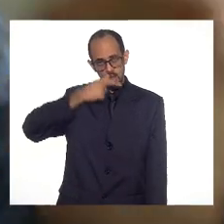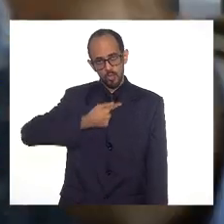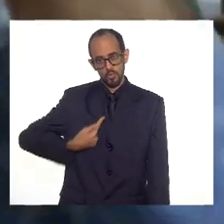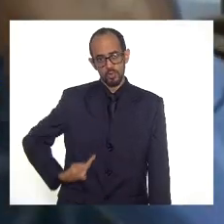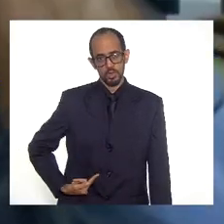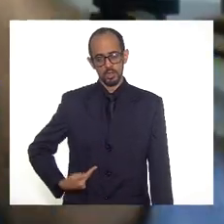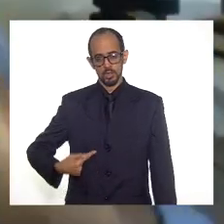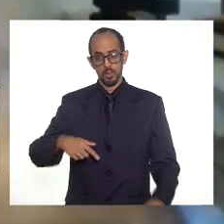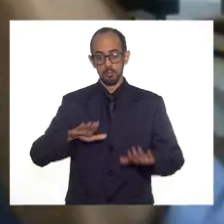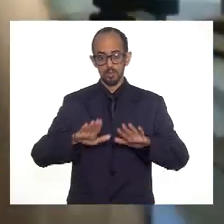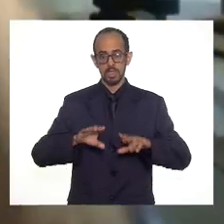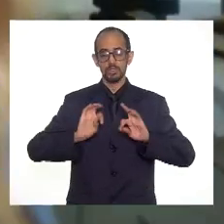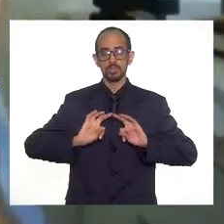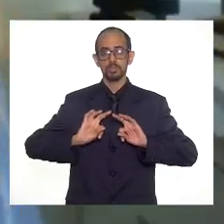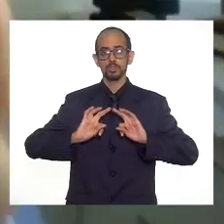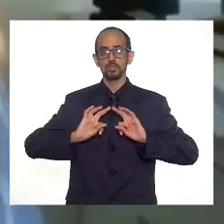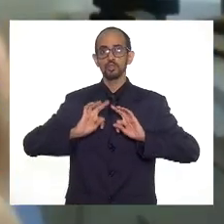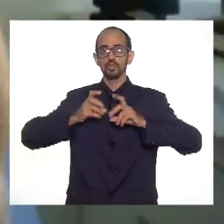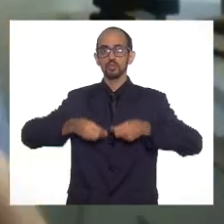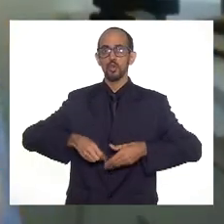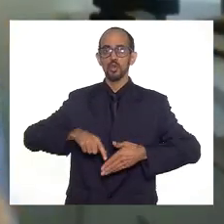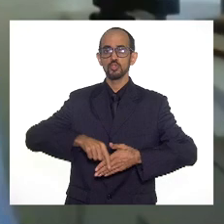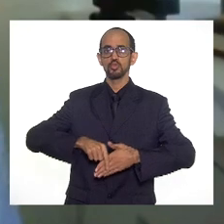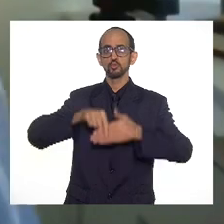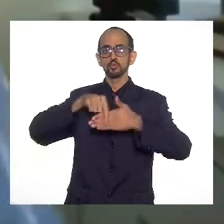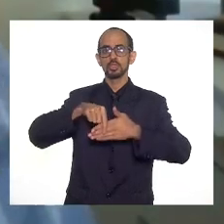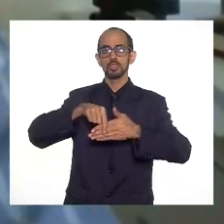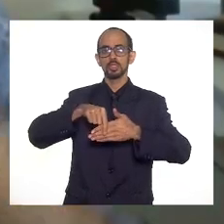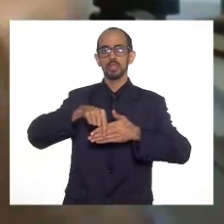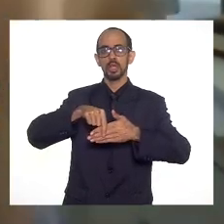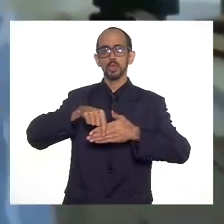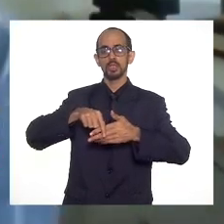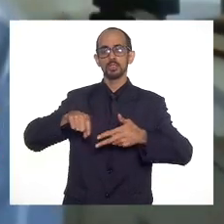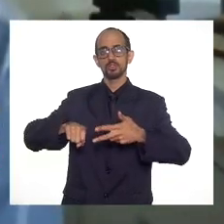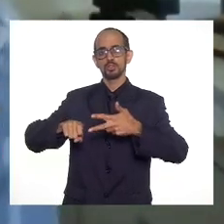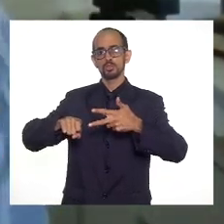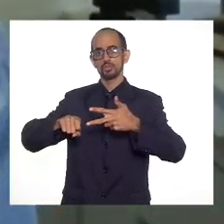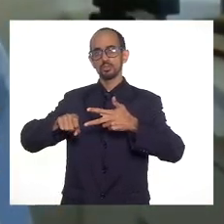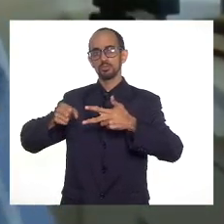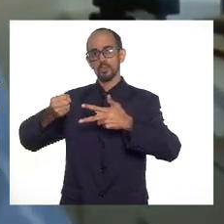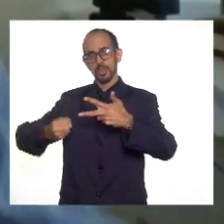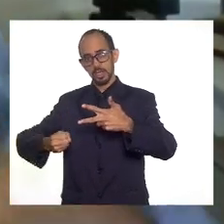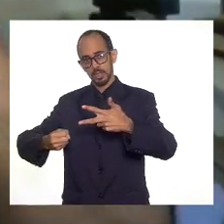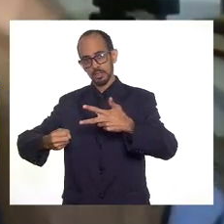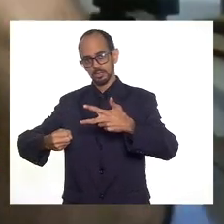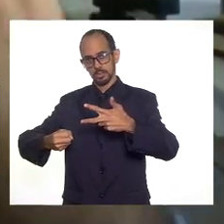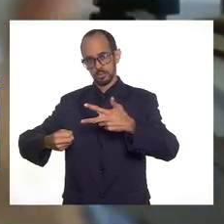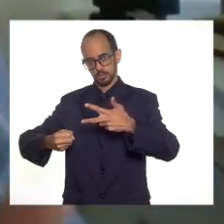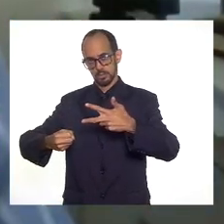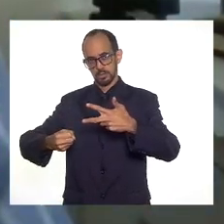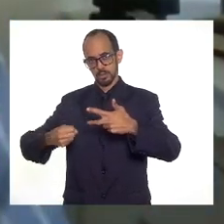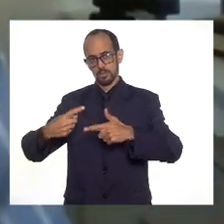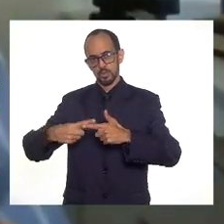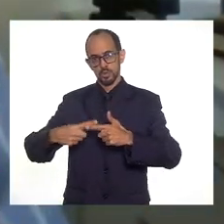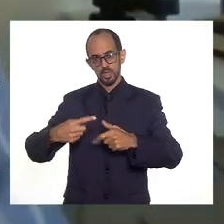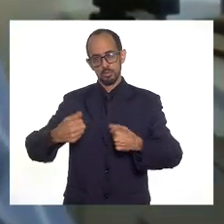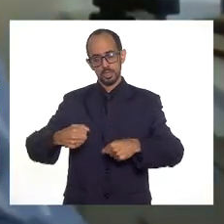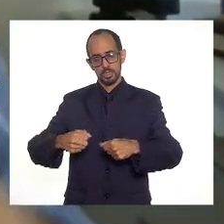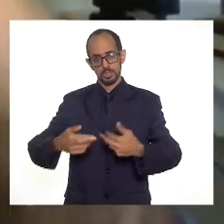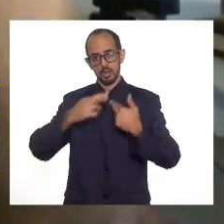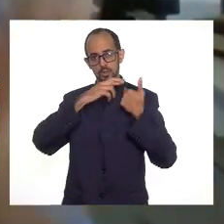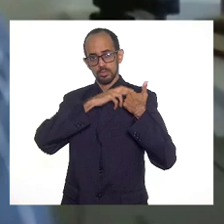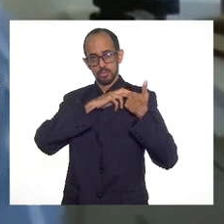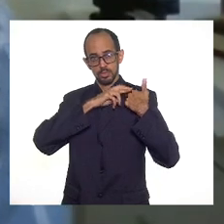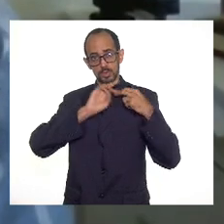chefes de todos os poderes, porque tem que ser uma assunção de responsabilidades